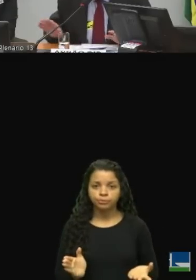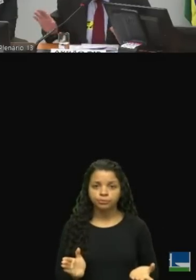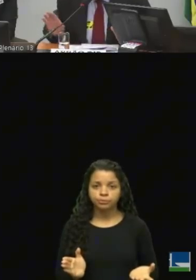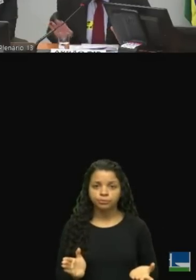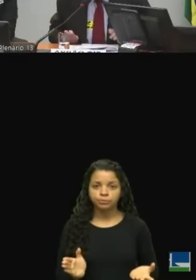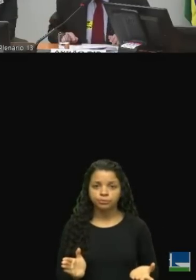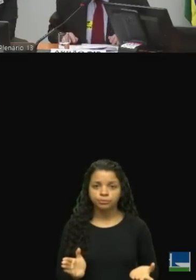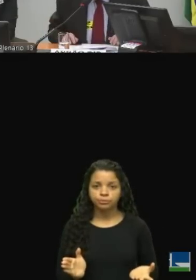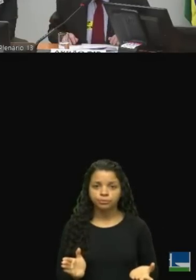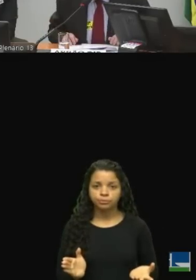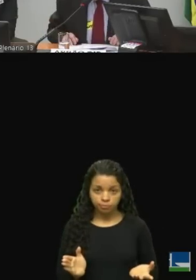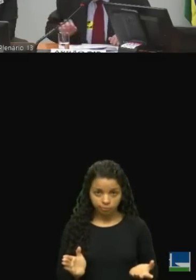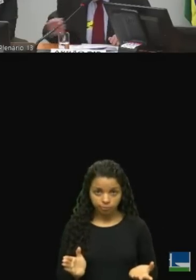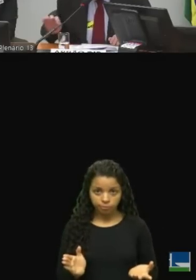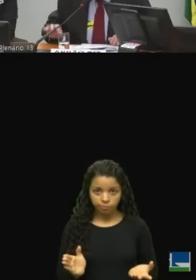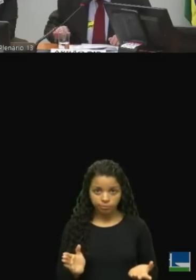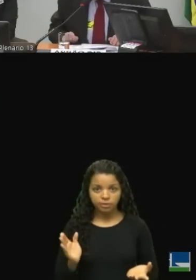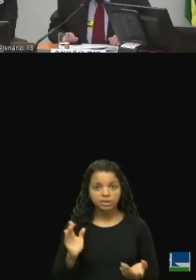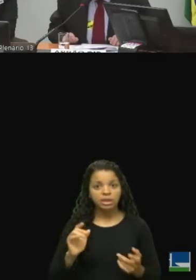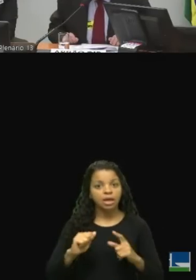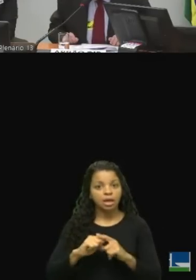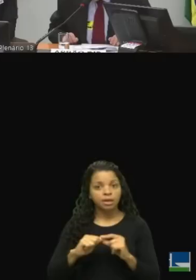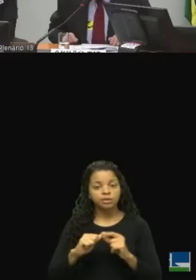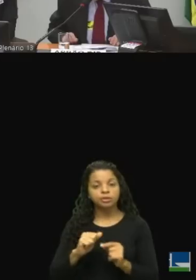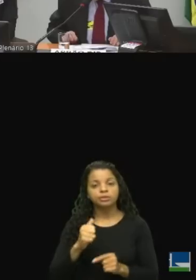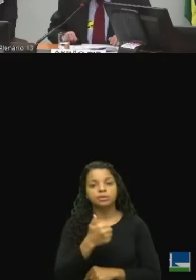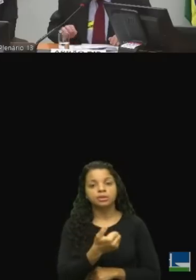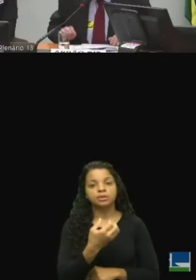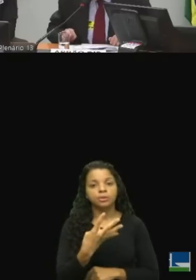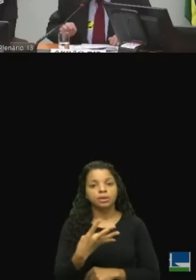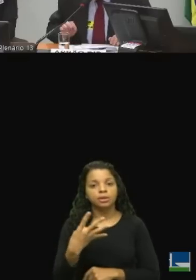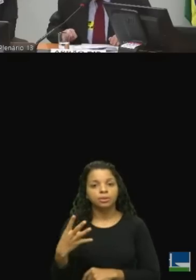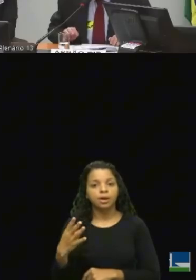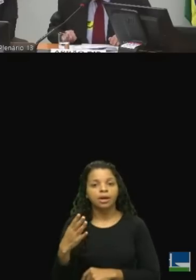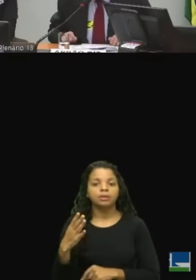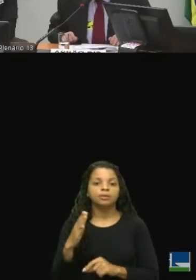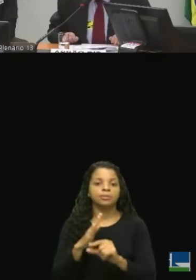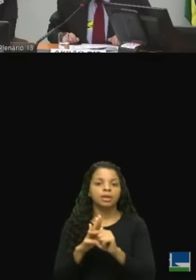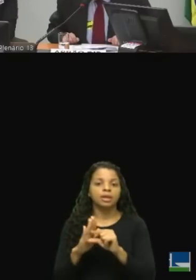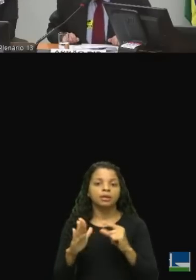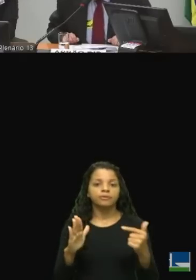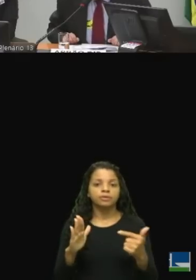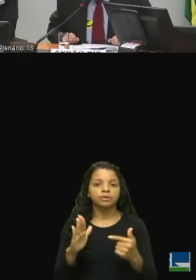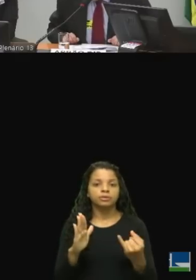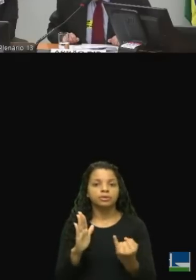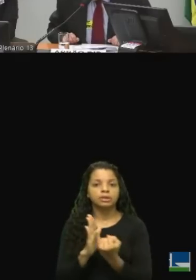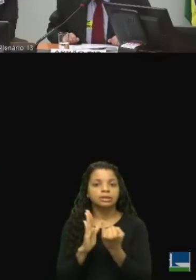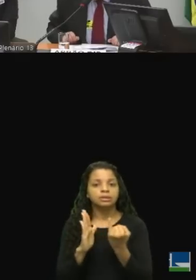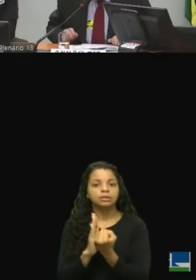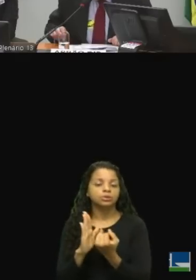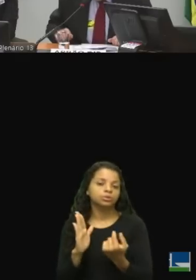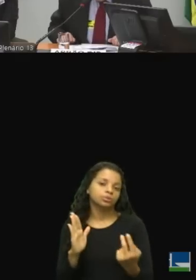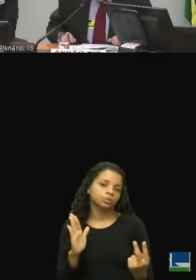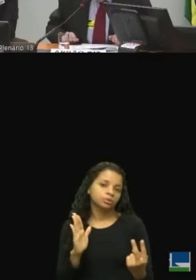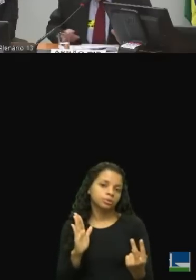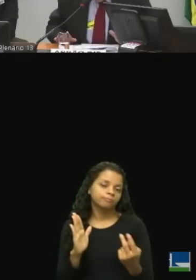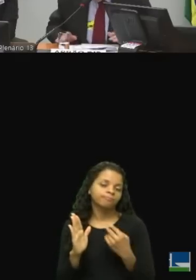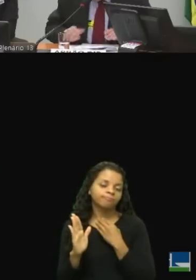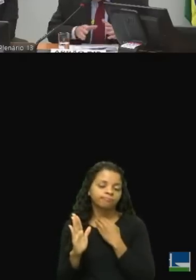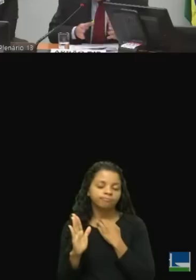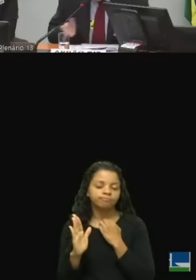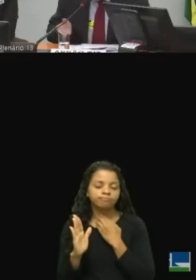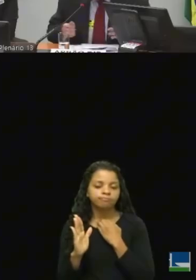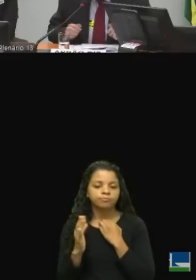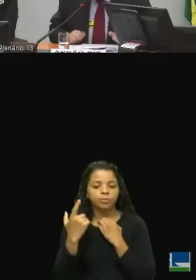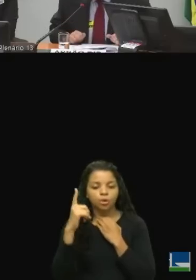É isso que nós entendemos no artigo 144, parágrafo 2º, inciso 2. A outra questão, teto da